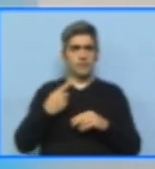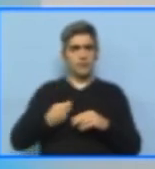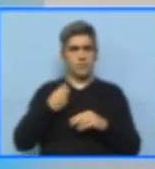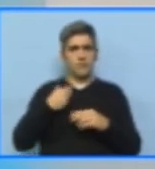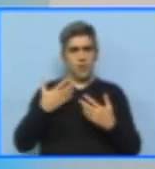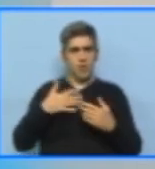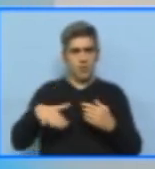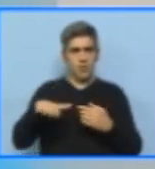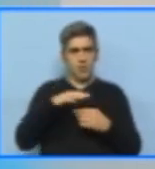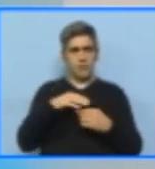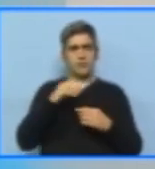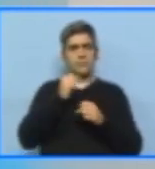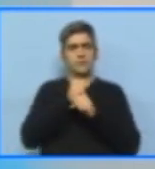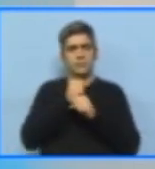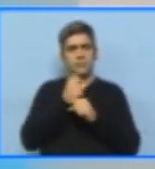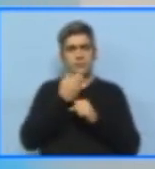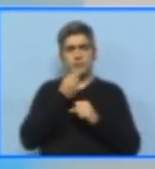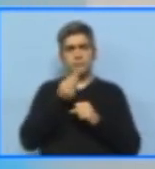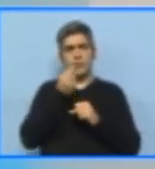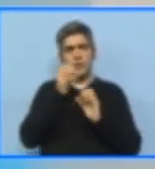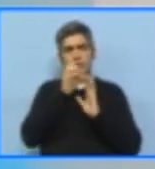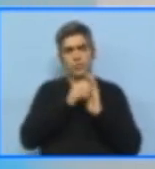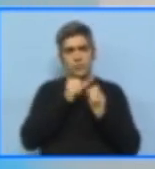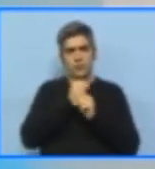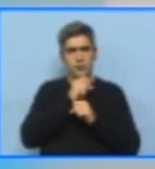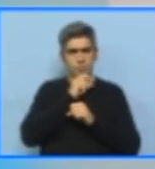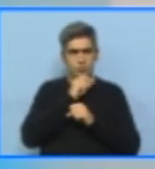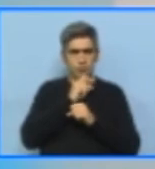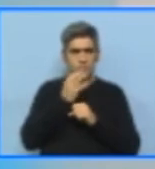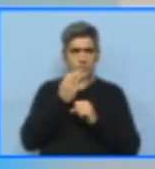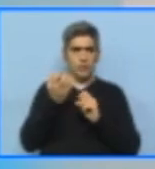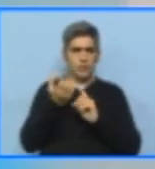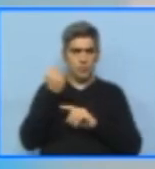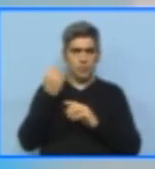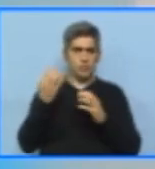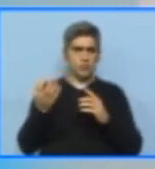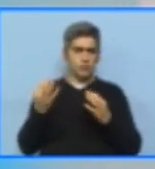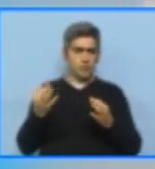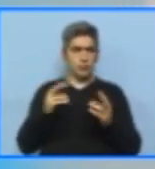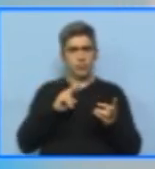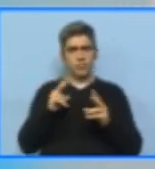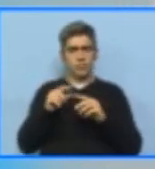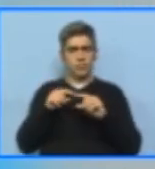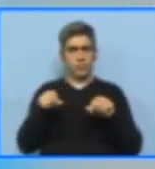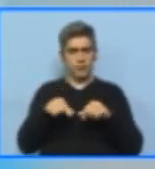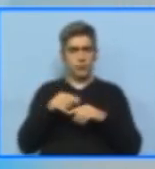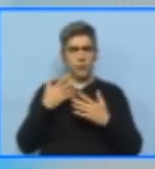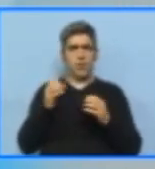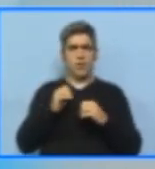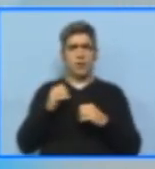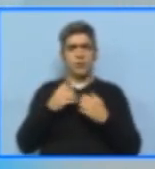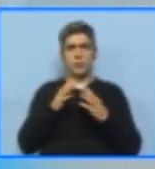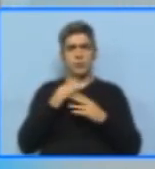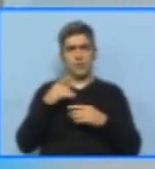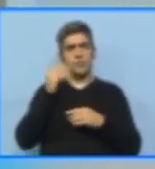preocupação foi dar aos trabalhadores as melhores condições de trabalho possível. E isso foi concretizado. E agora acho que ninguém tem, todos